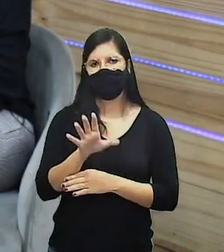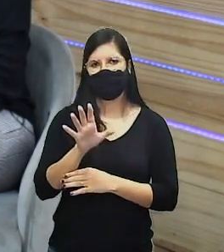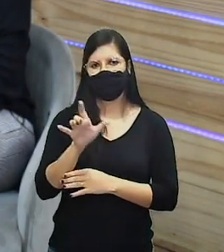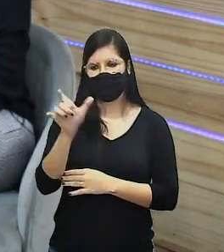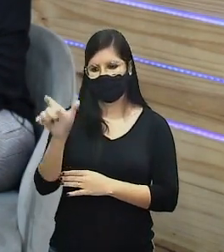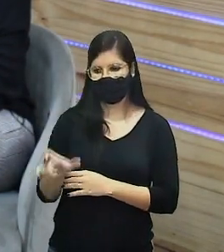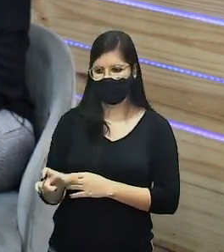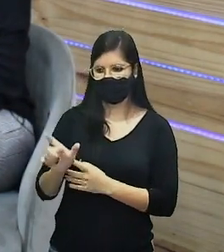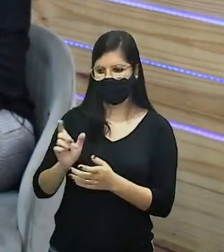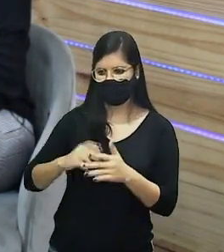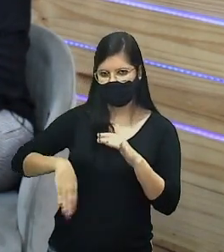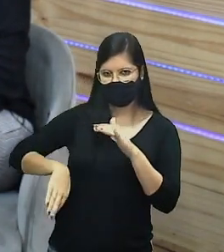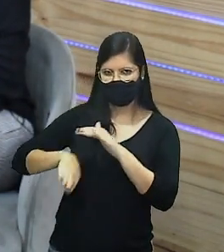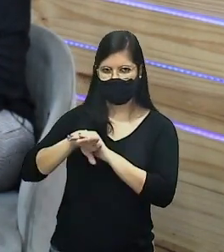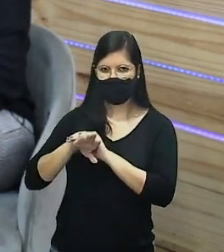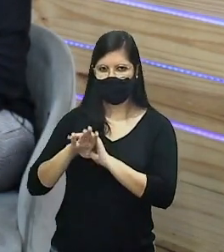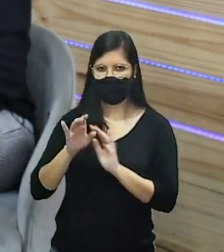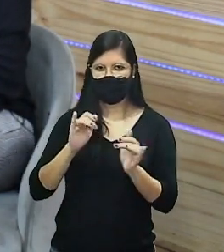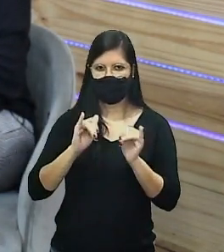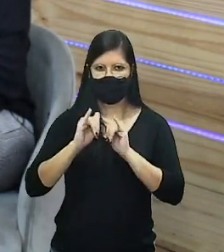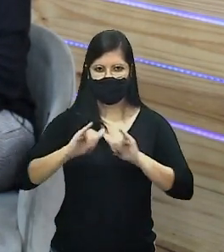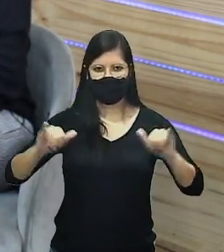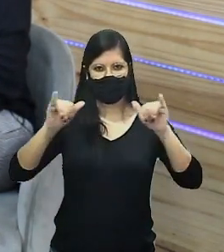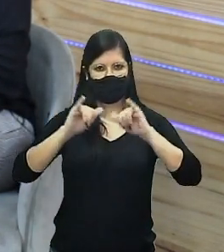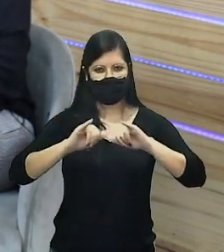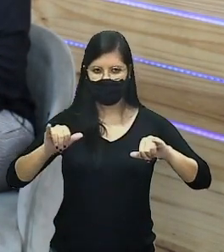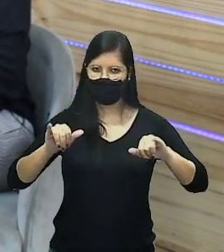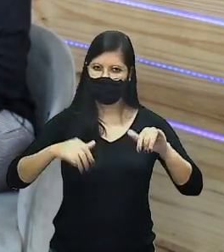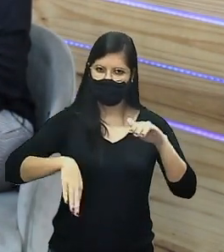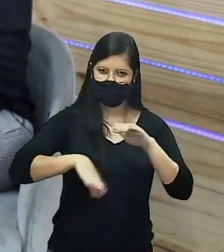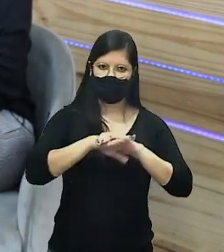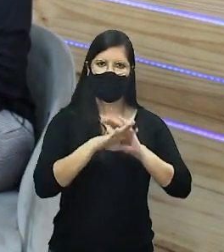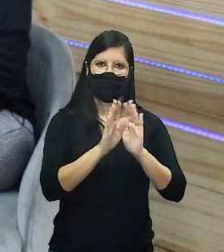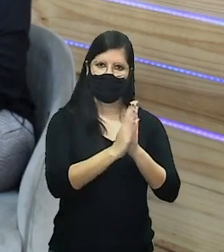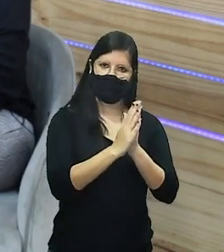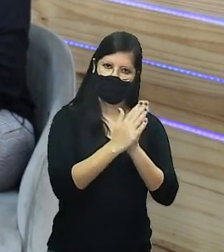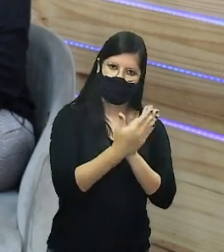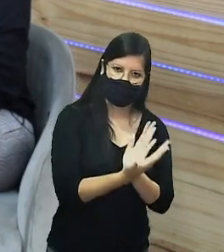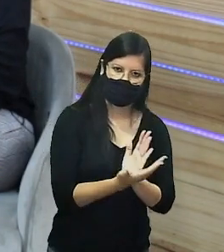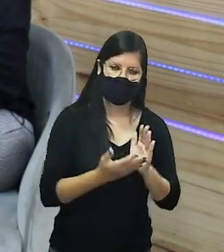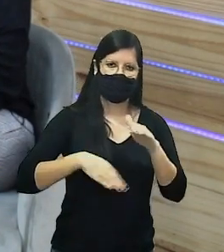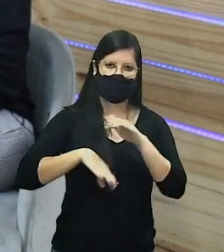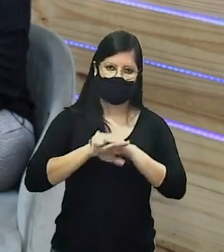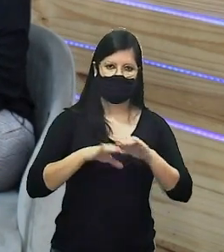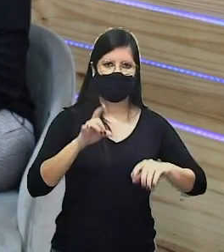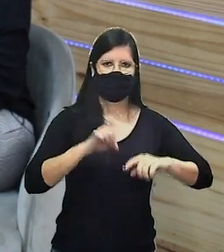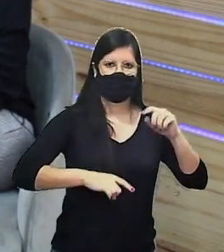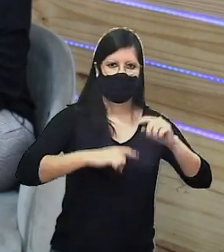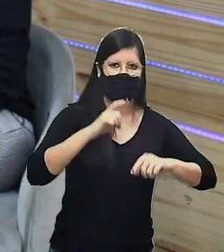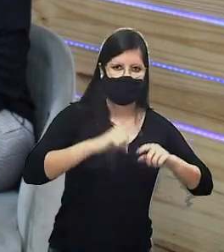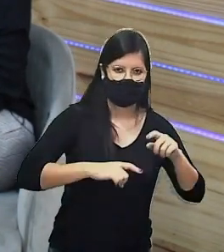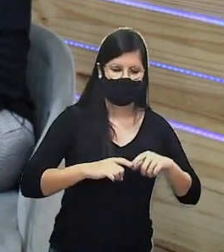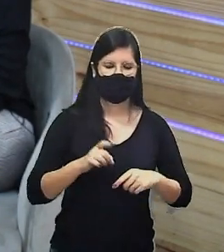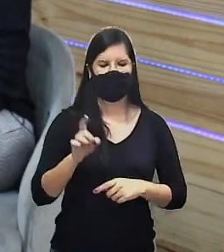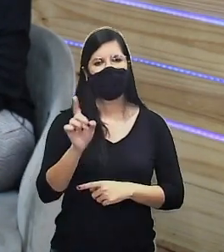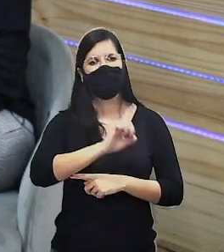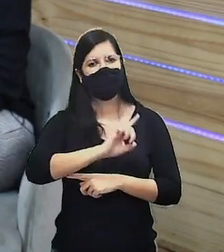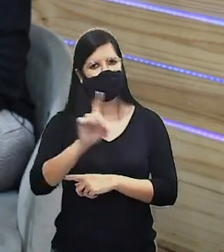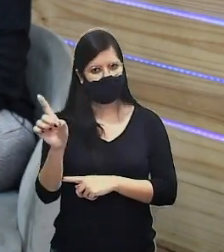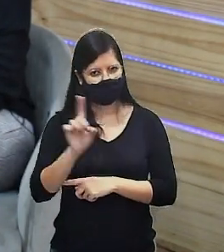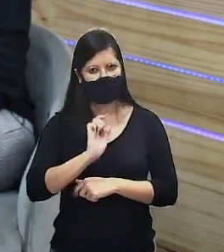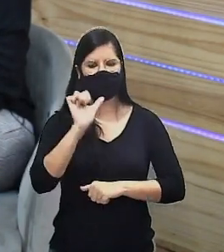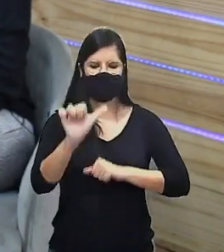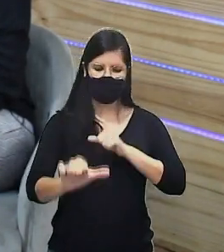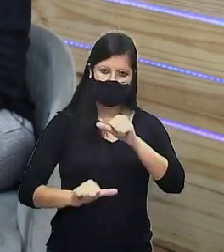agente guardião da informação, guardião do livro, guardião do objeto, né? A biblioteca ela começa a